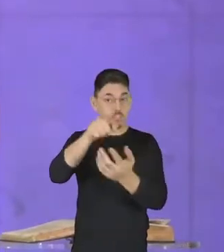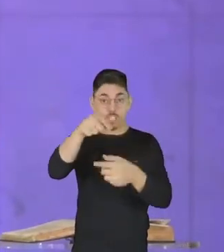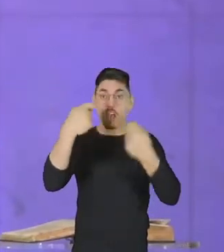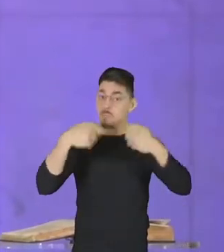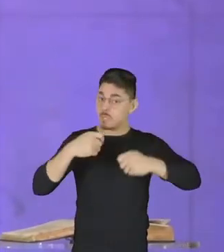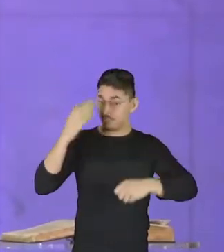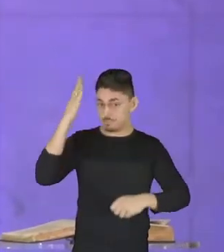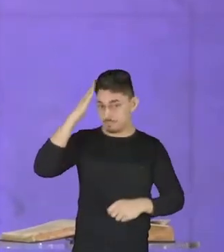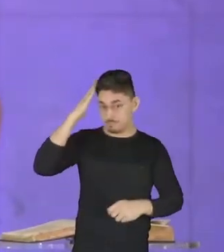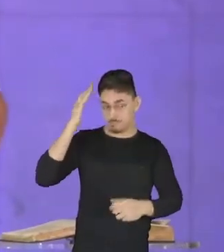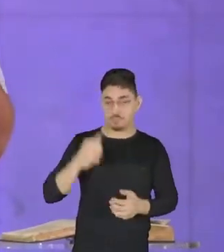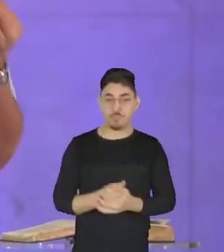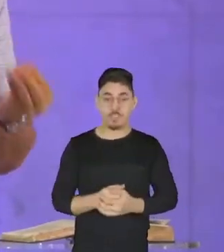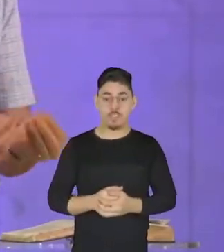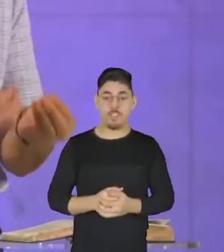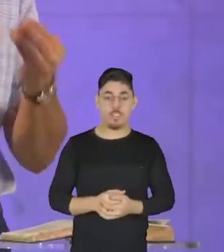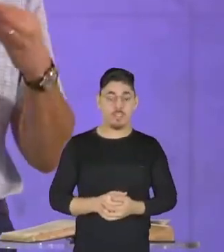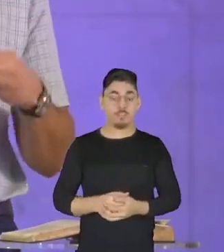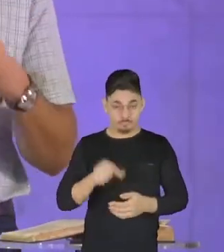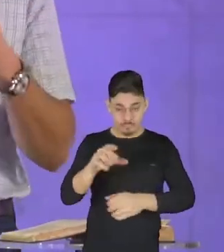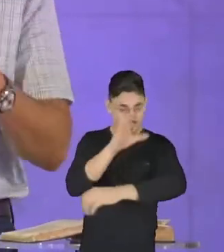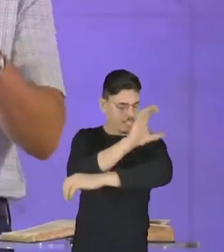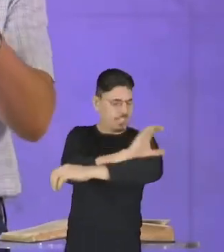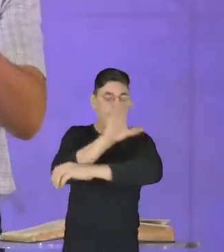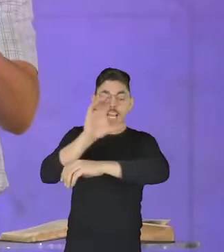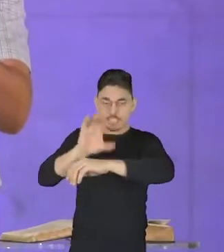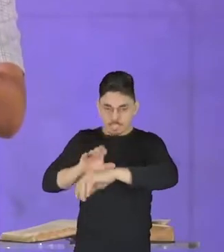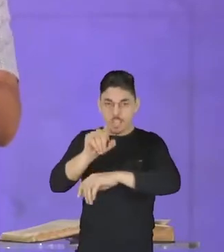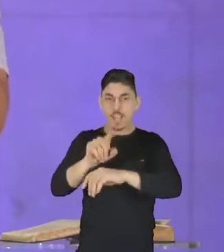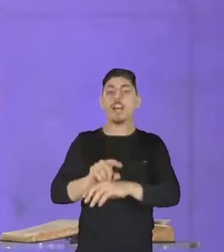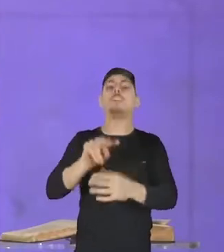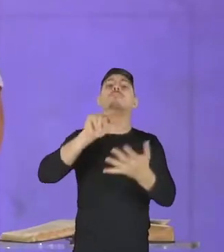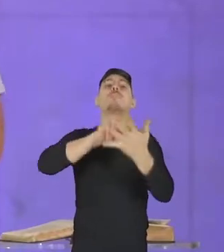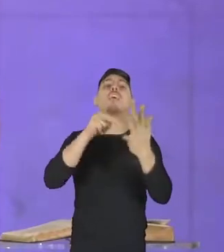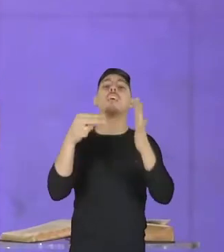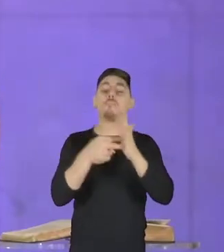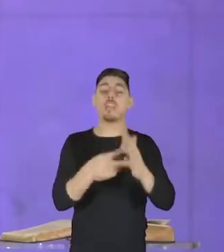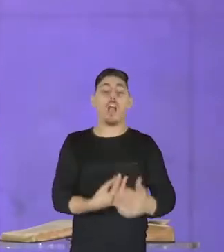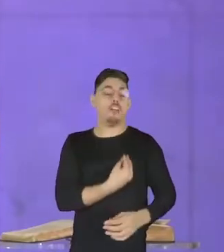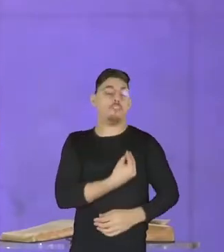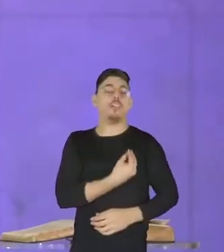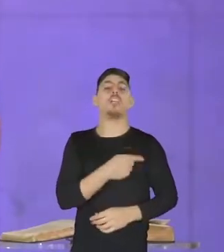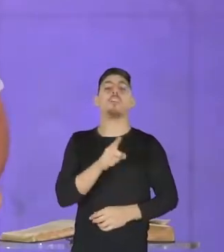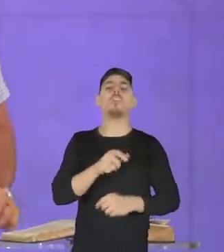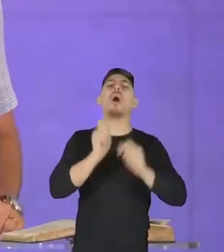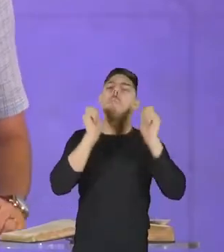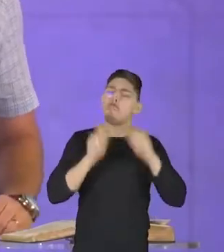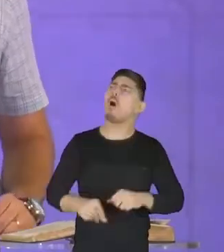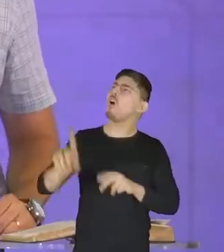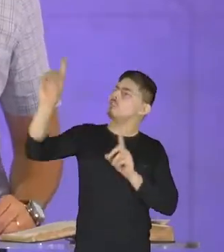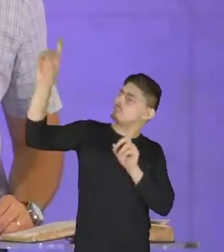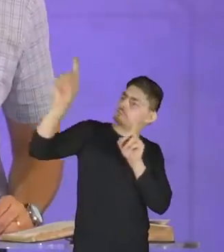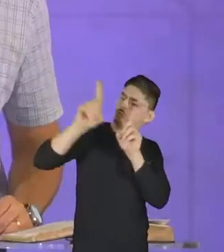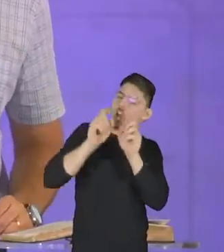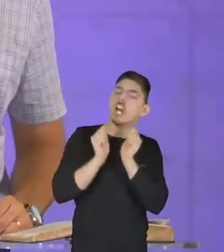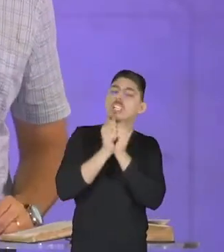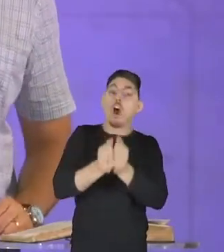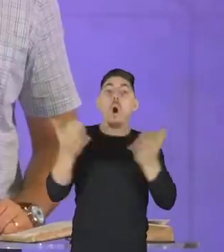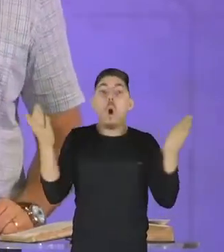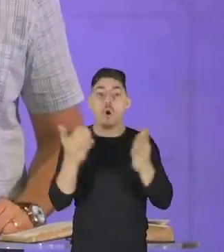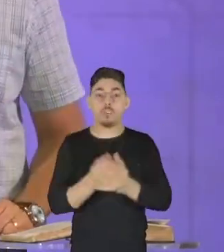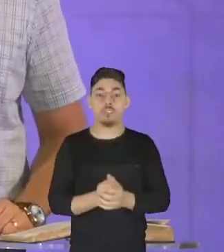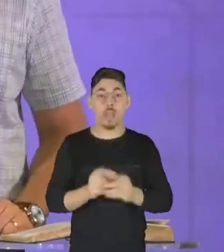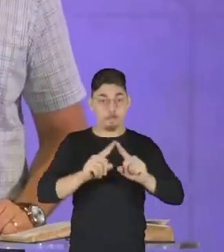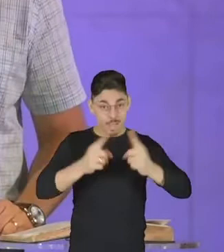saber. Não apenas que Canaã simboliza a vida que você pode ter com Deus hoje, mas há algo que nos